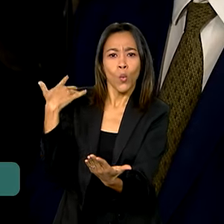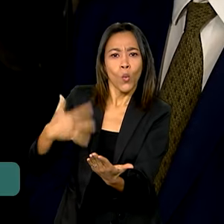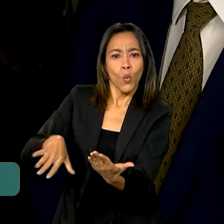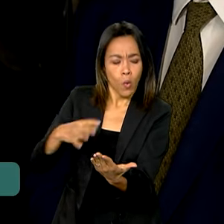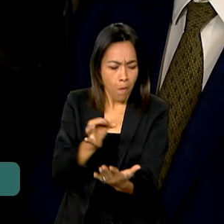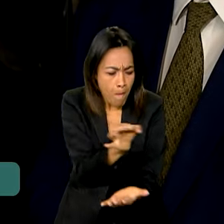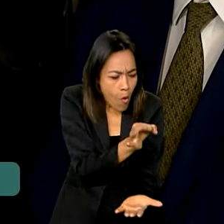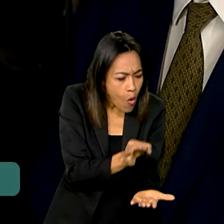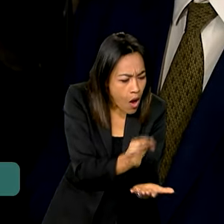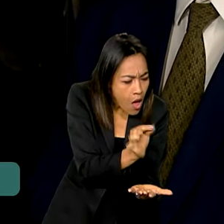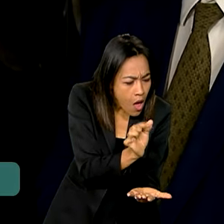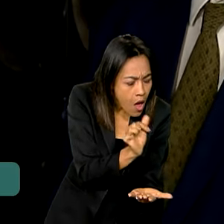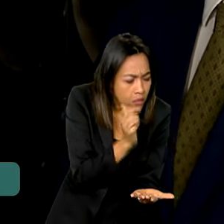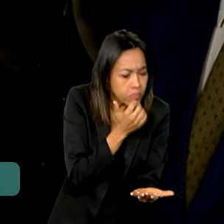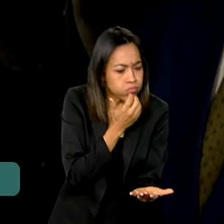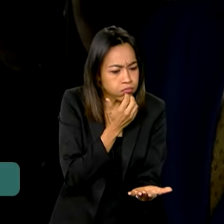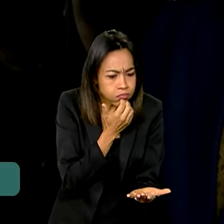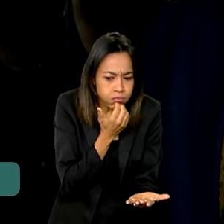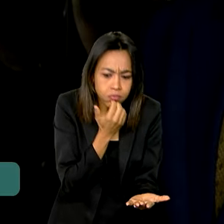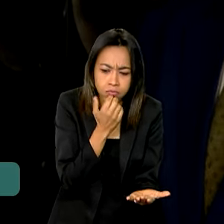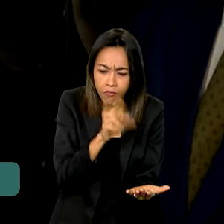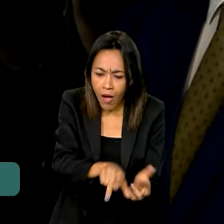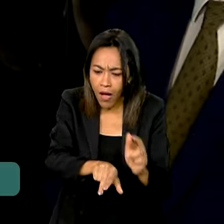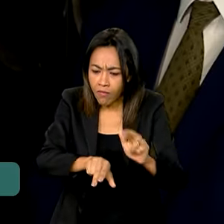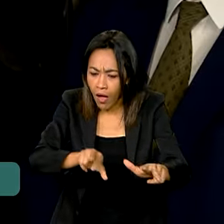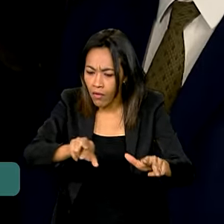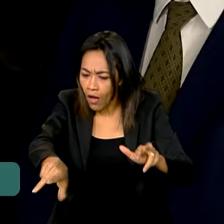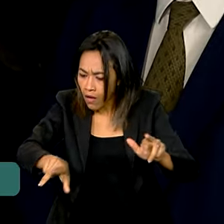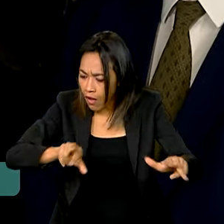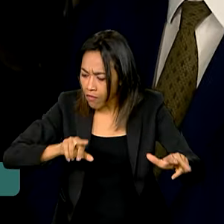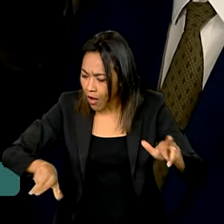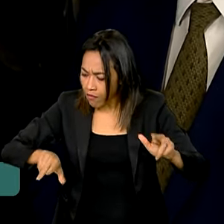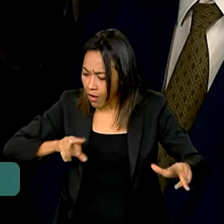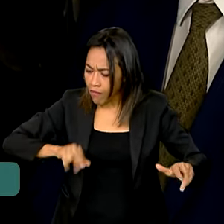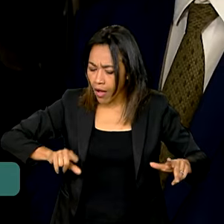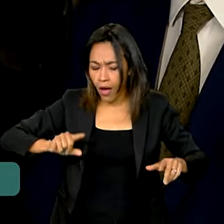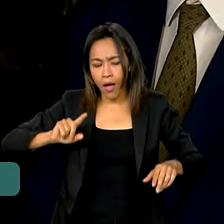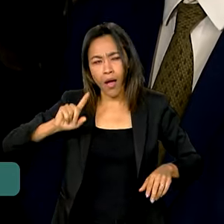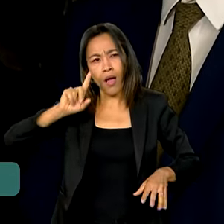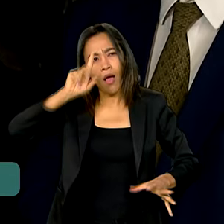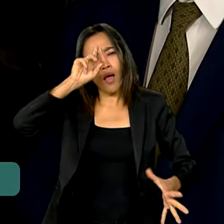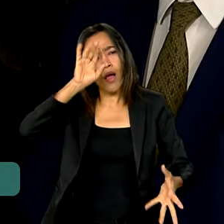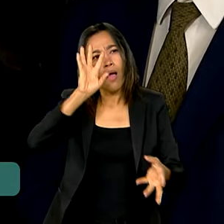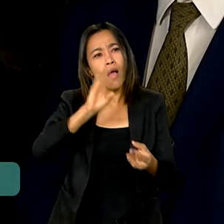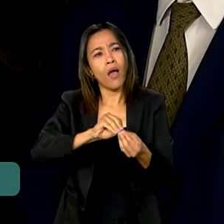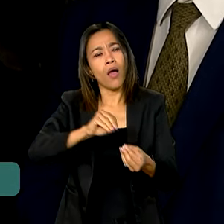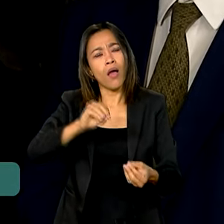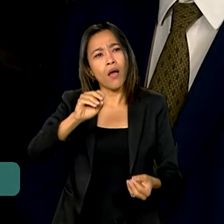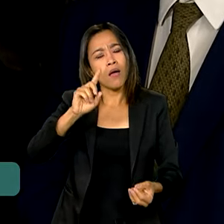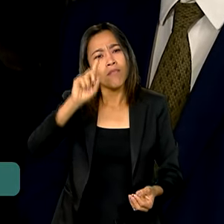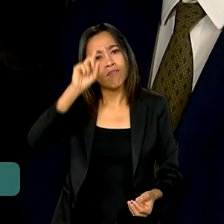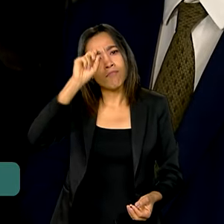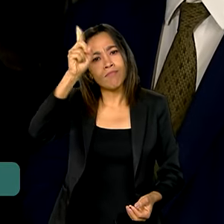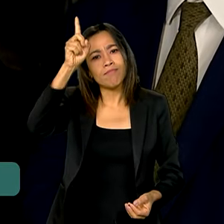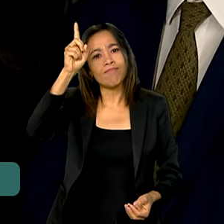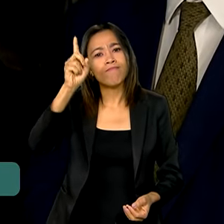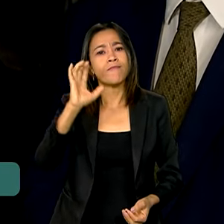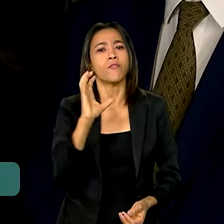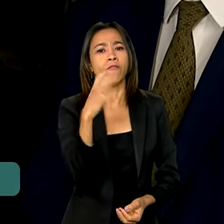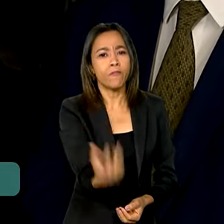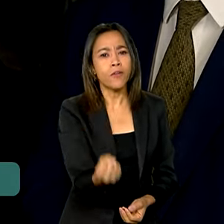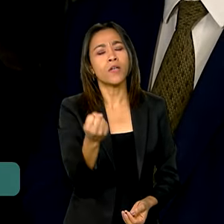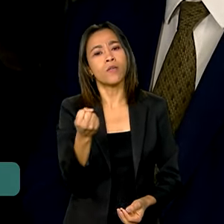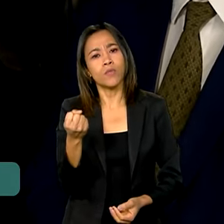moedas, enfim, com um acervo extraordinário, e resolvemos então fazer um primeiro passo